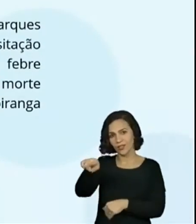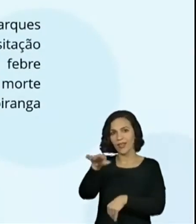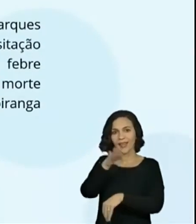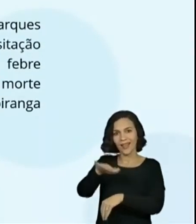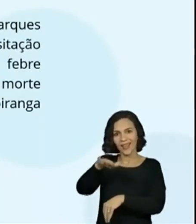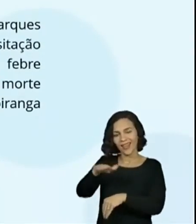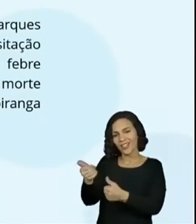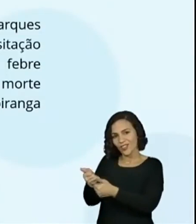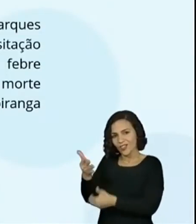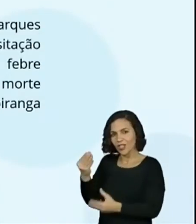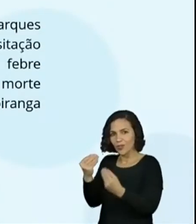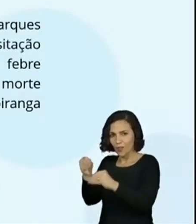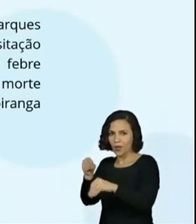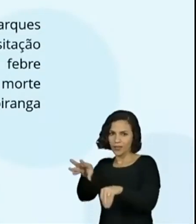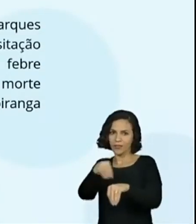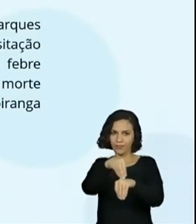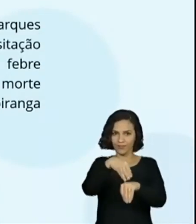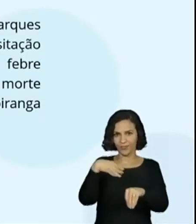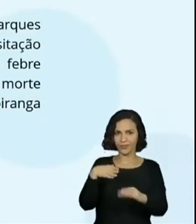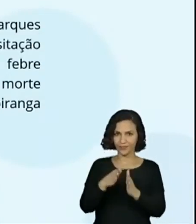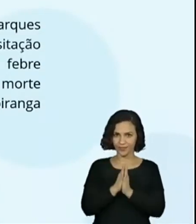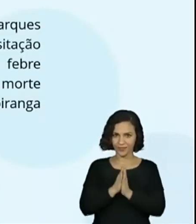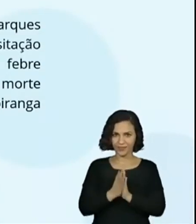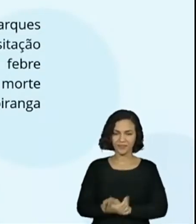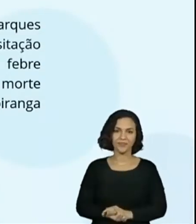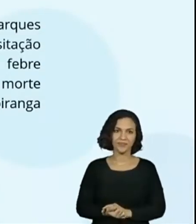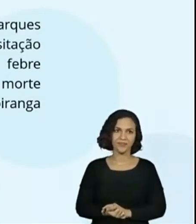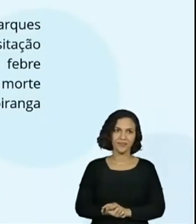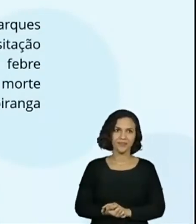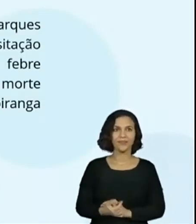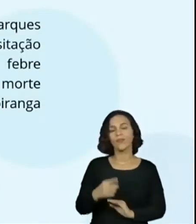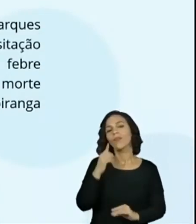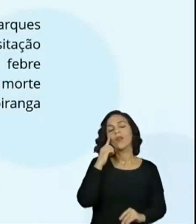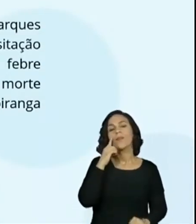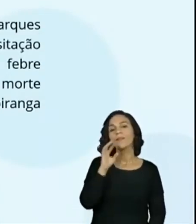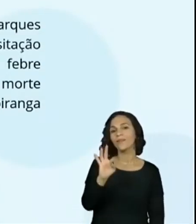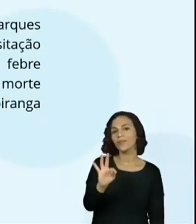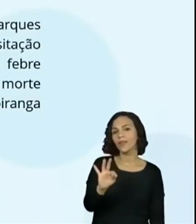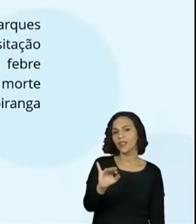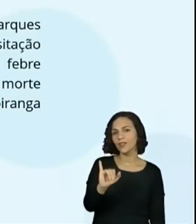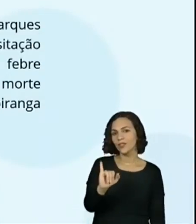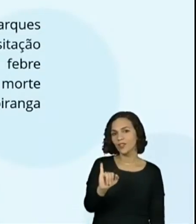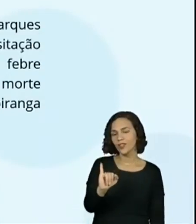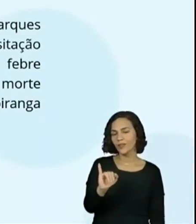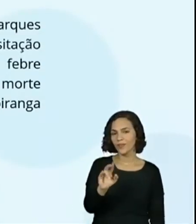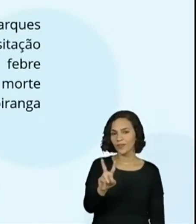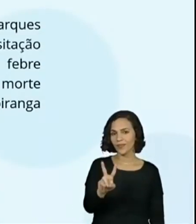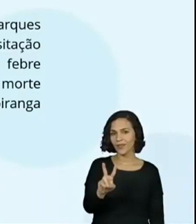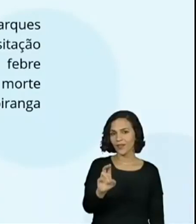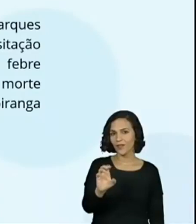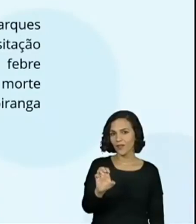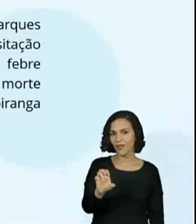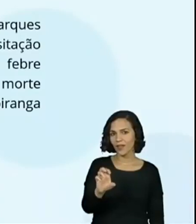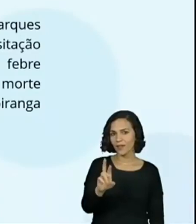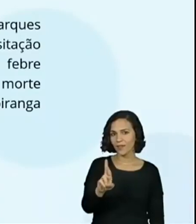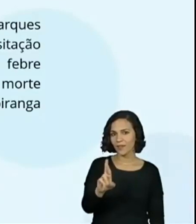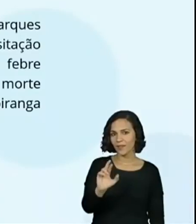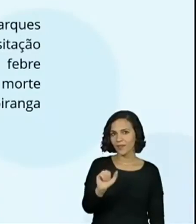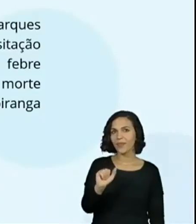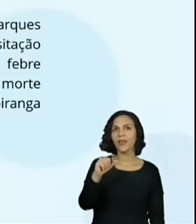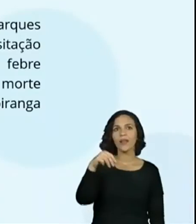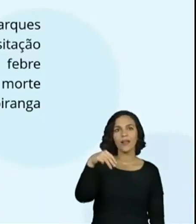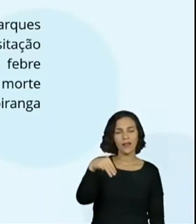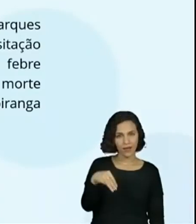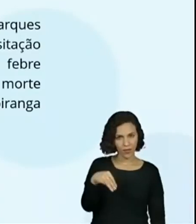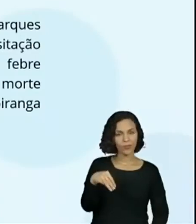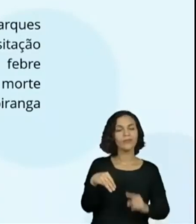por favor. Né? A gente tem aí algumas palavras. Ah lá, tiveram. Isso. Né? A gente já tem aqui no passado,